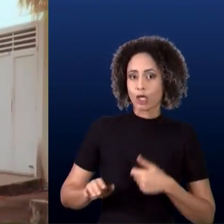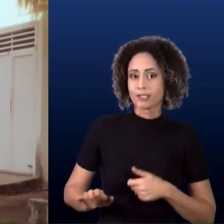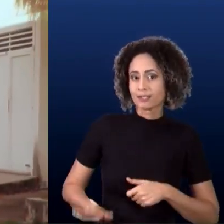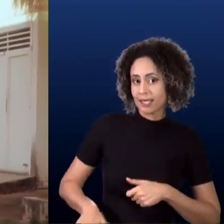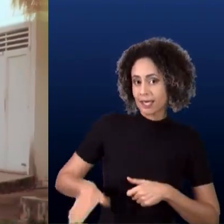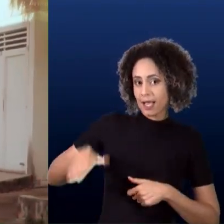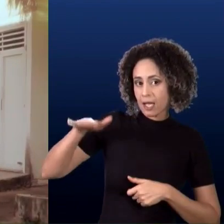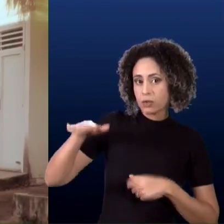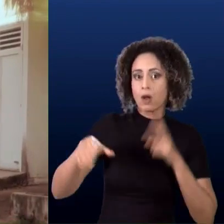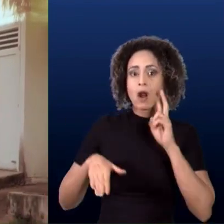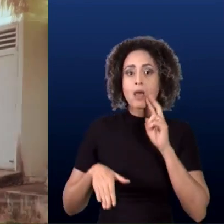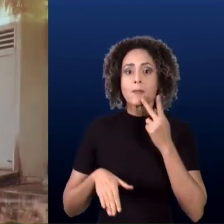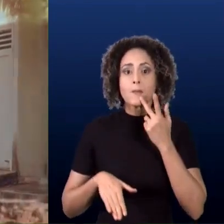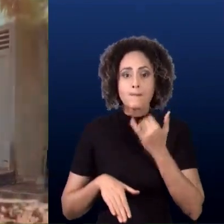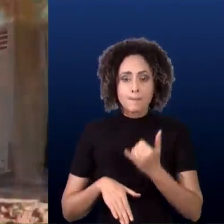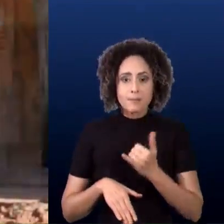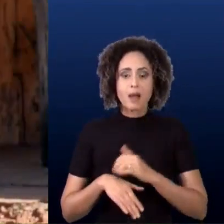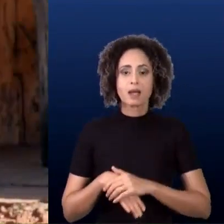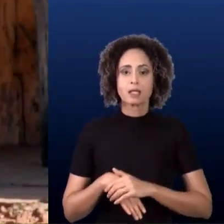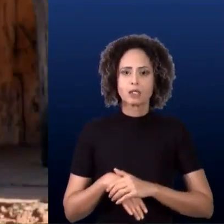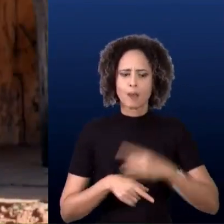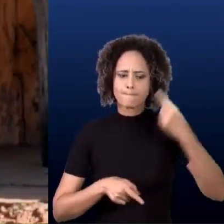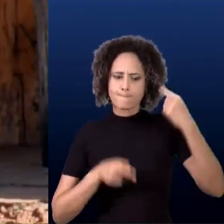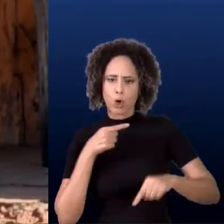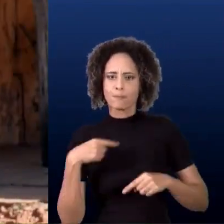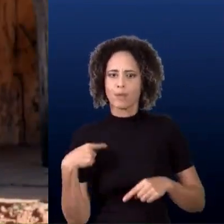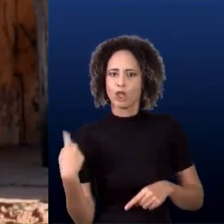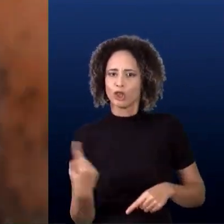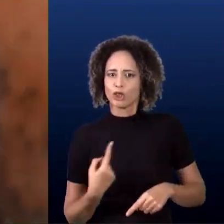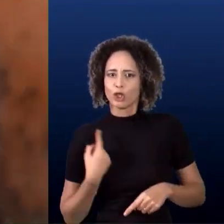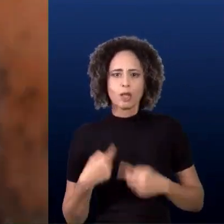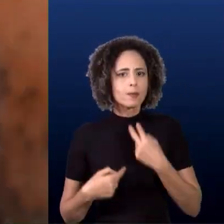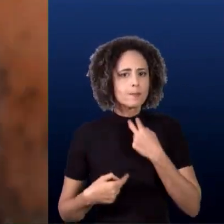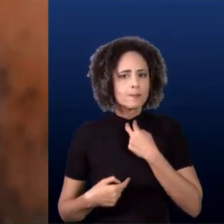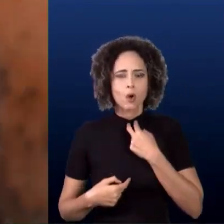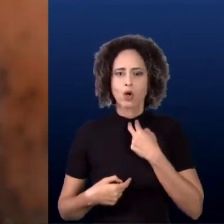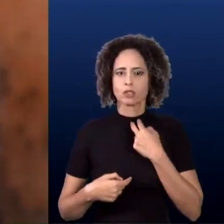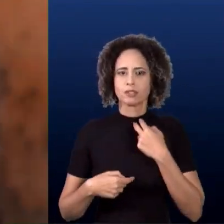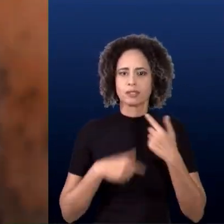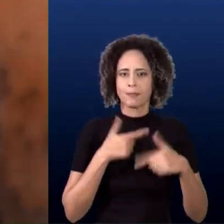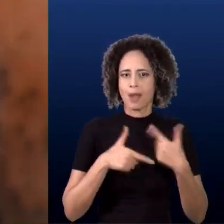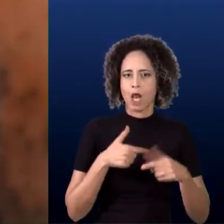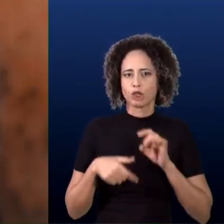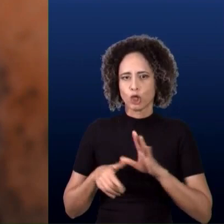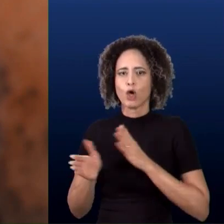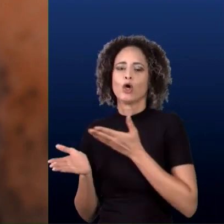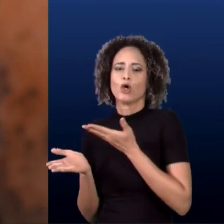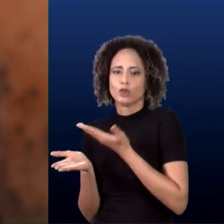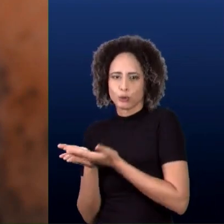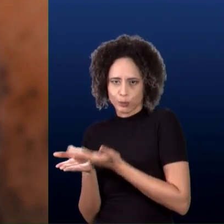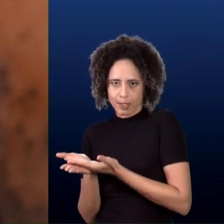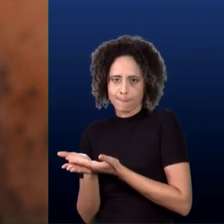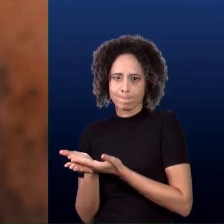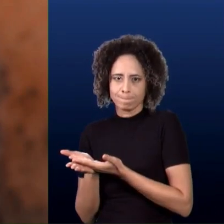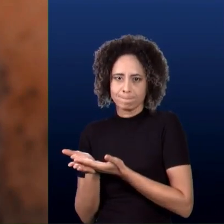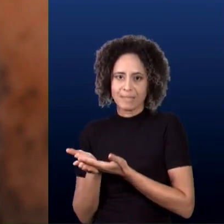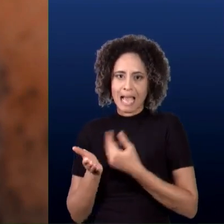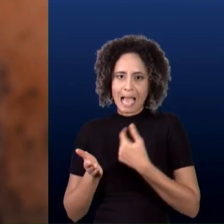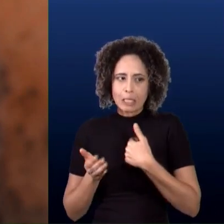fomos criados. Eu me lembro que meu pai nos proibia de ter qualquer outra atividade que não fosse a escola, que não fosse